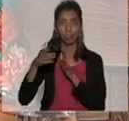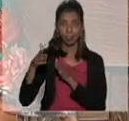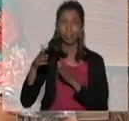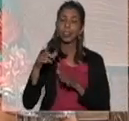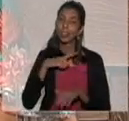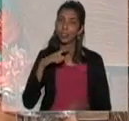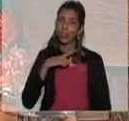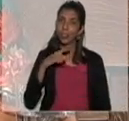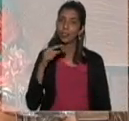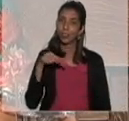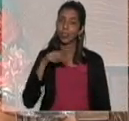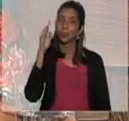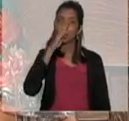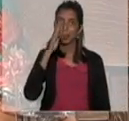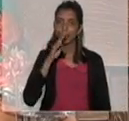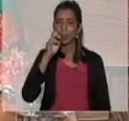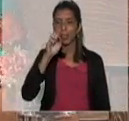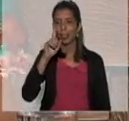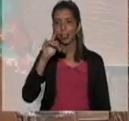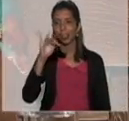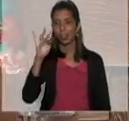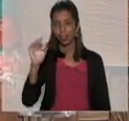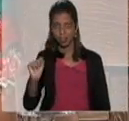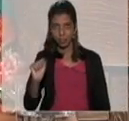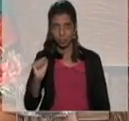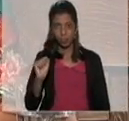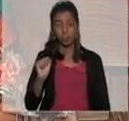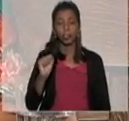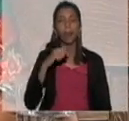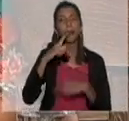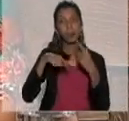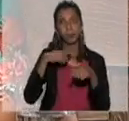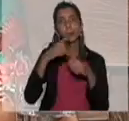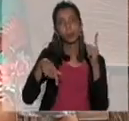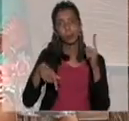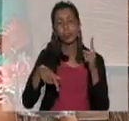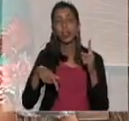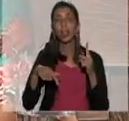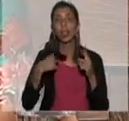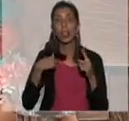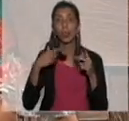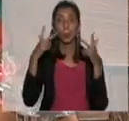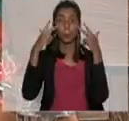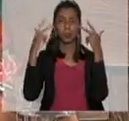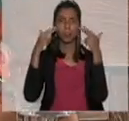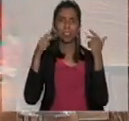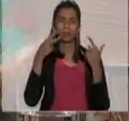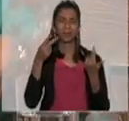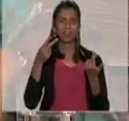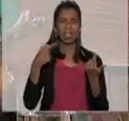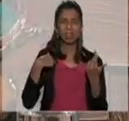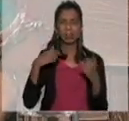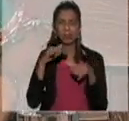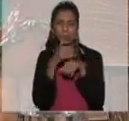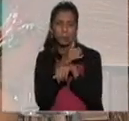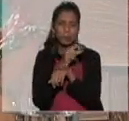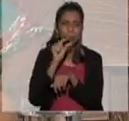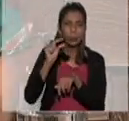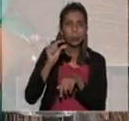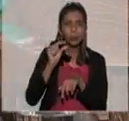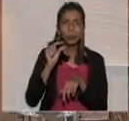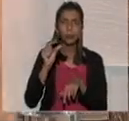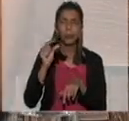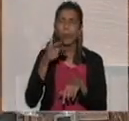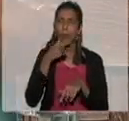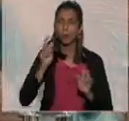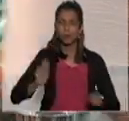exiles da chegada do Gabeira no Brasil né depois da da censura justamente e eu de biquíni eu disse assim ah mas eu tô com pneuzinho